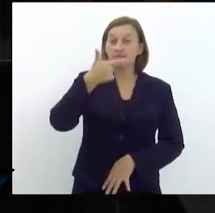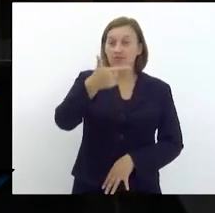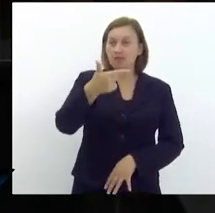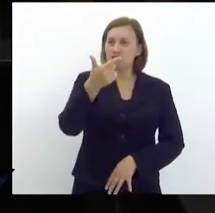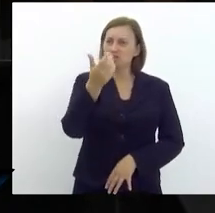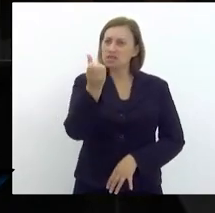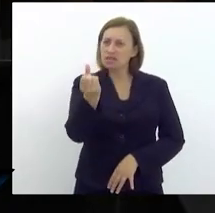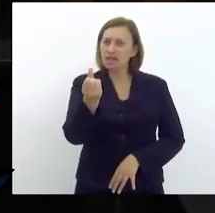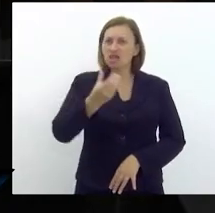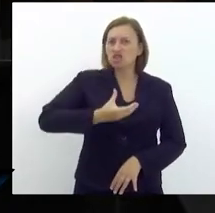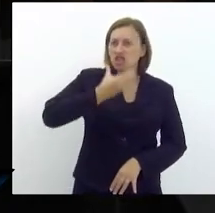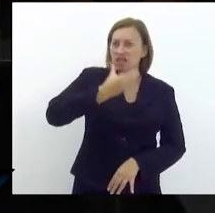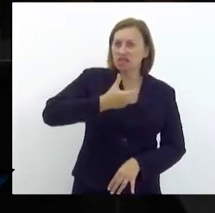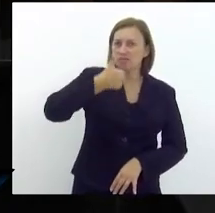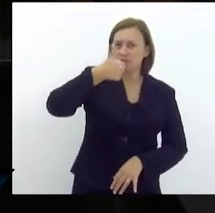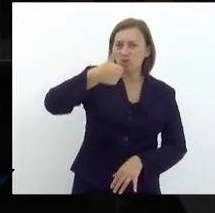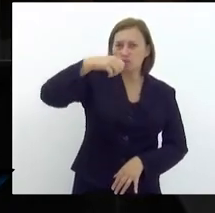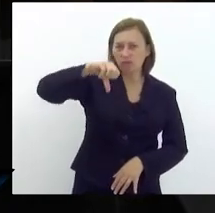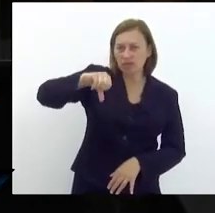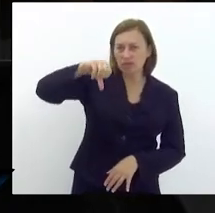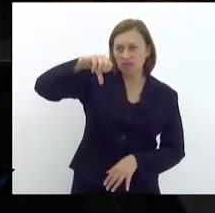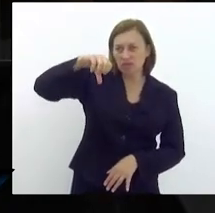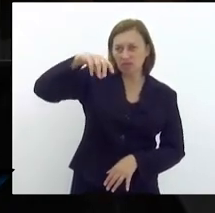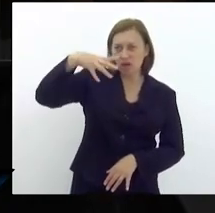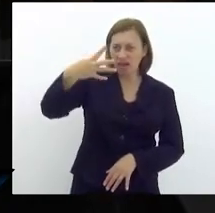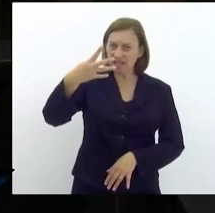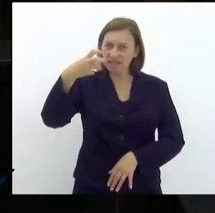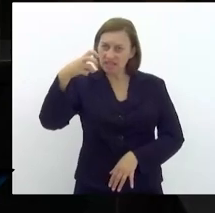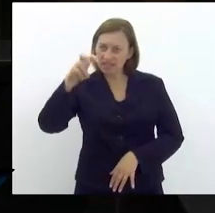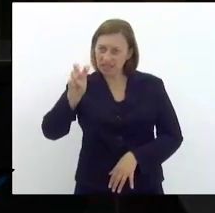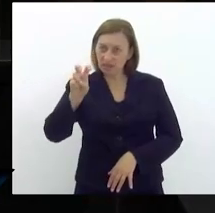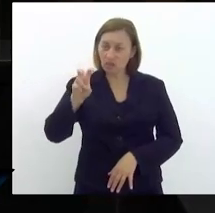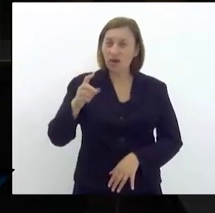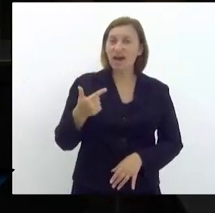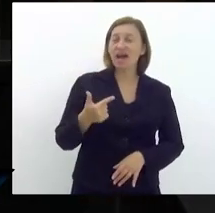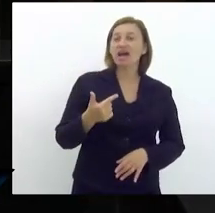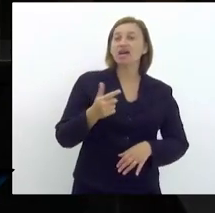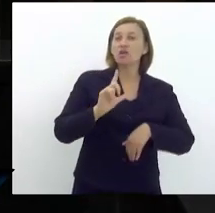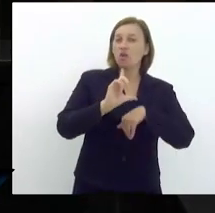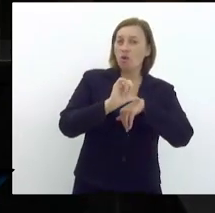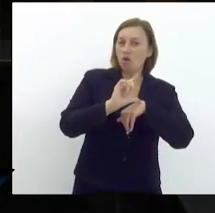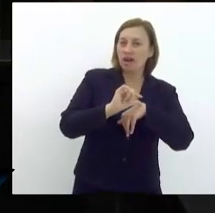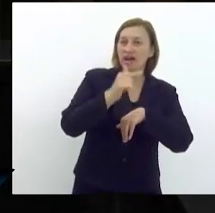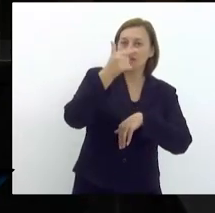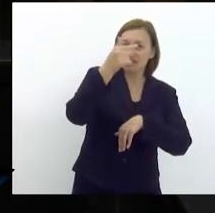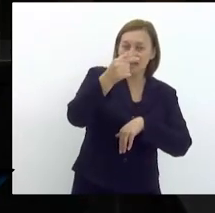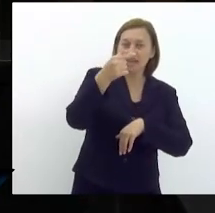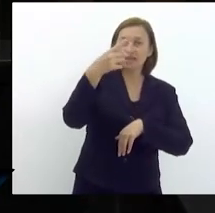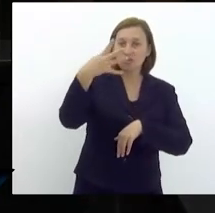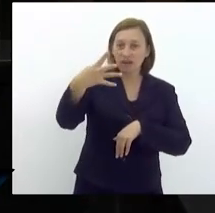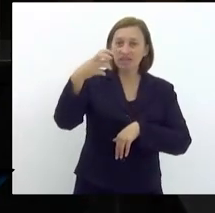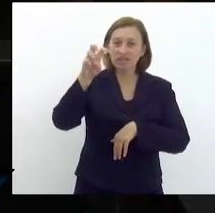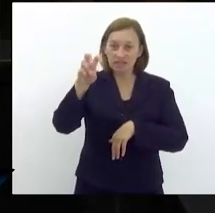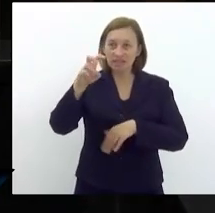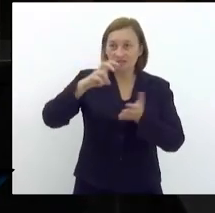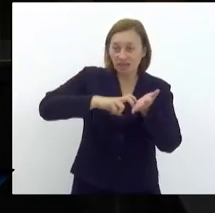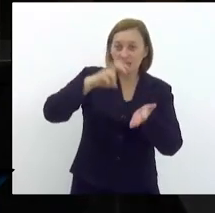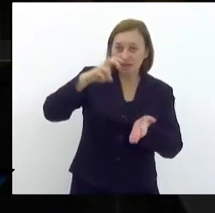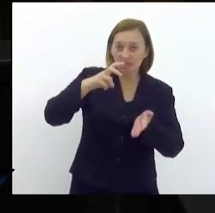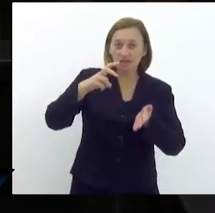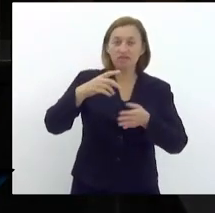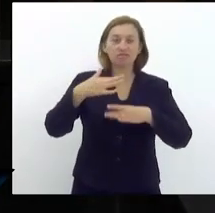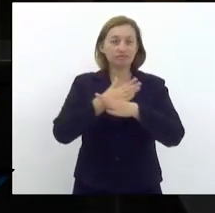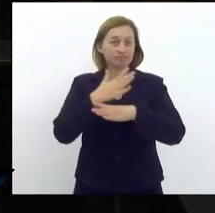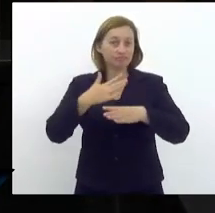1945 as 7:45 da manhã na cidade do Rio de